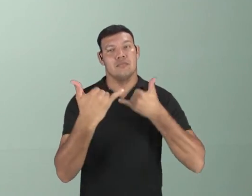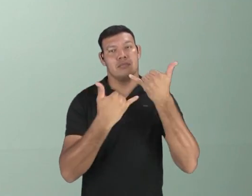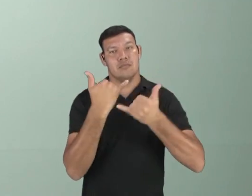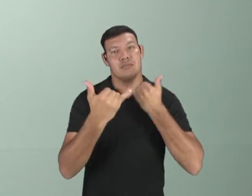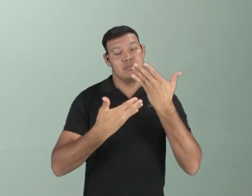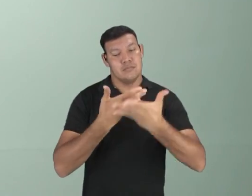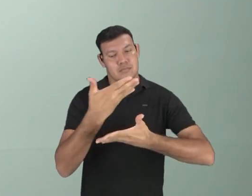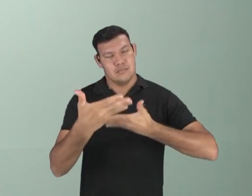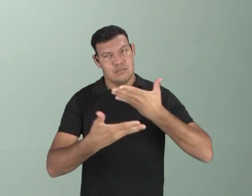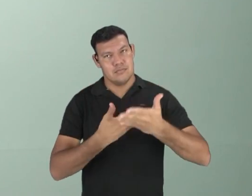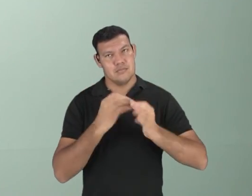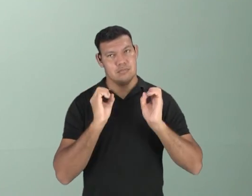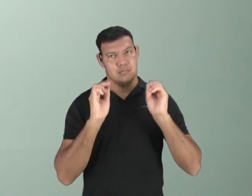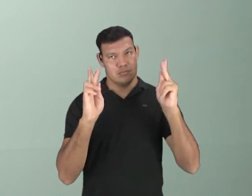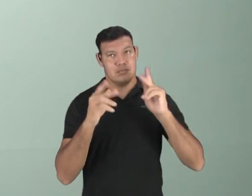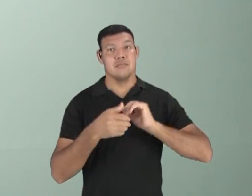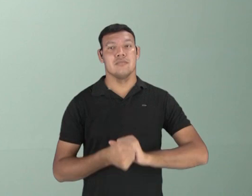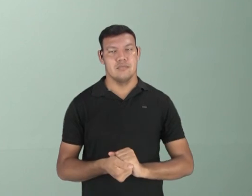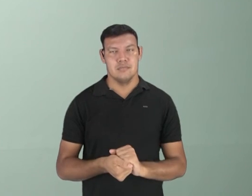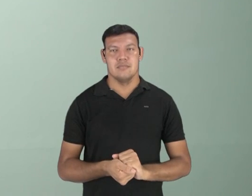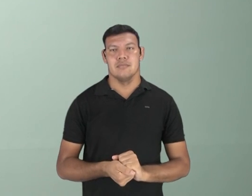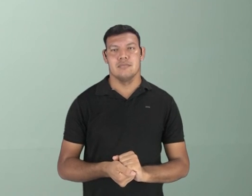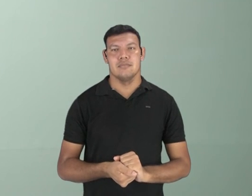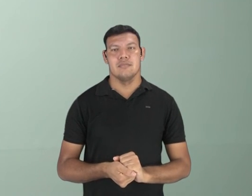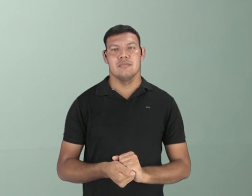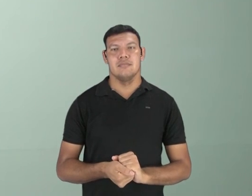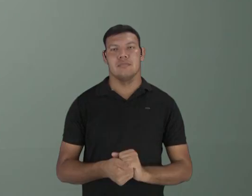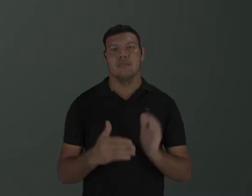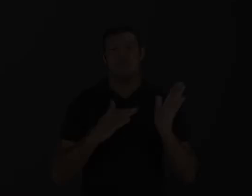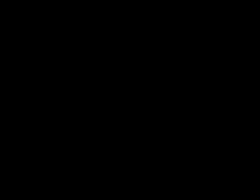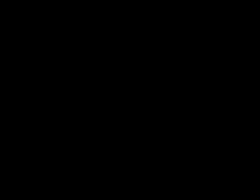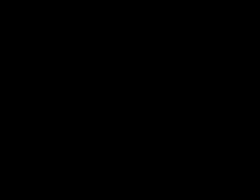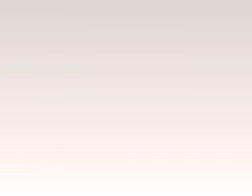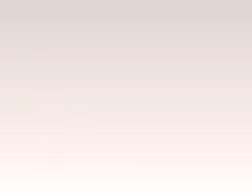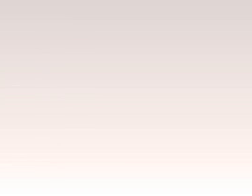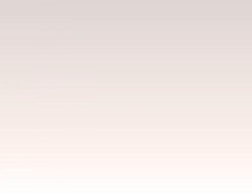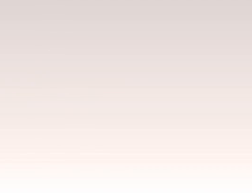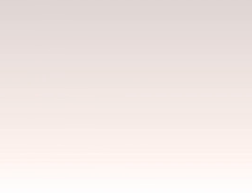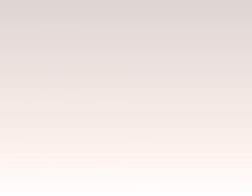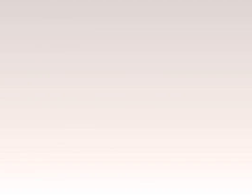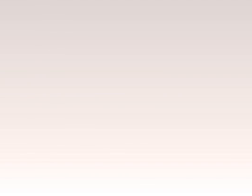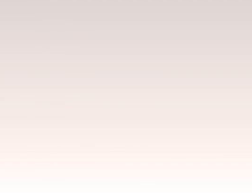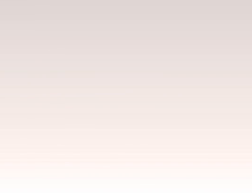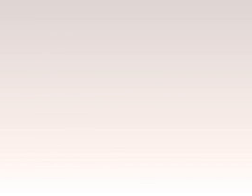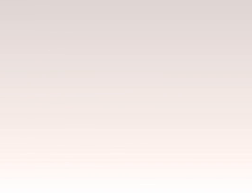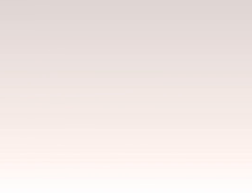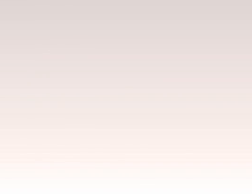cooperativos, tá bom? É isso e até mais.